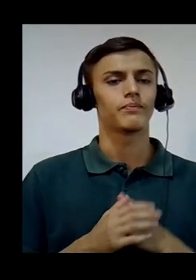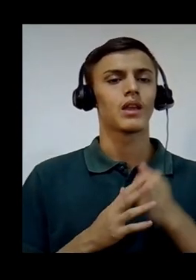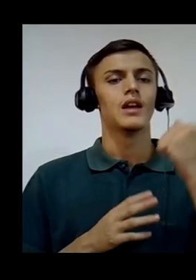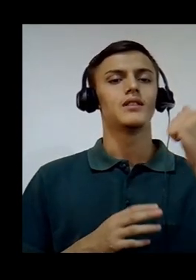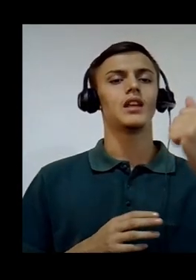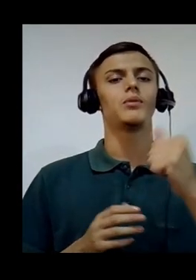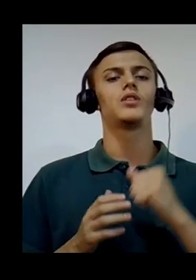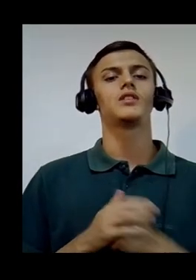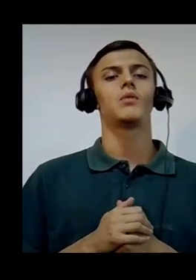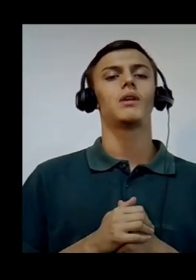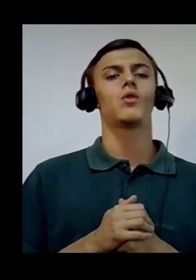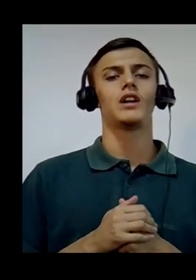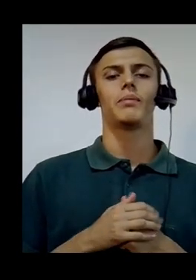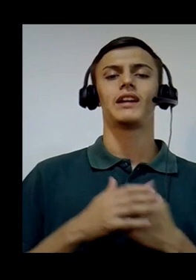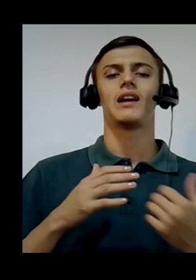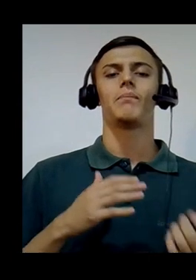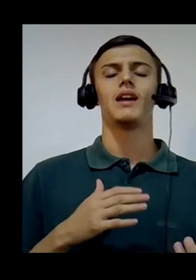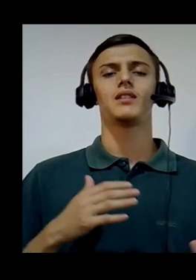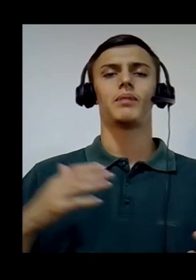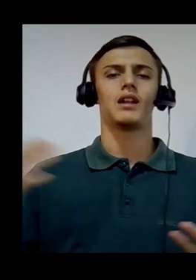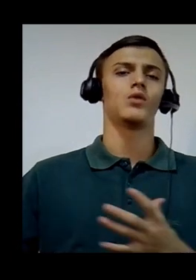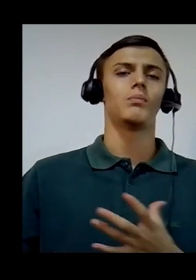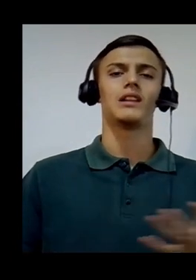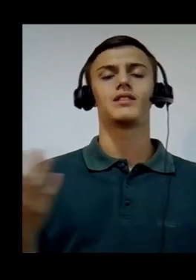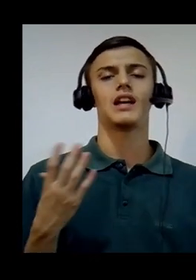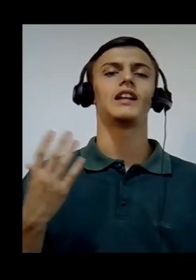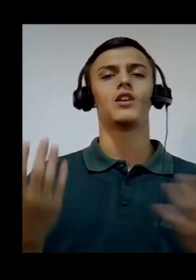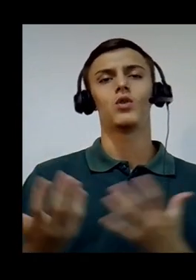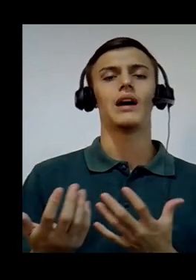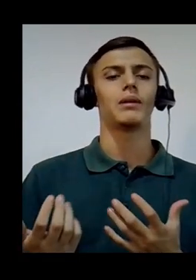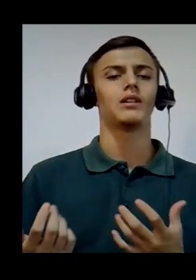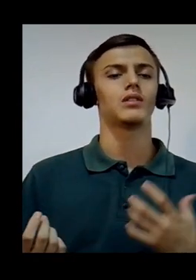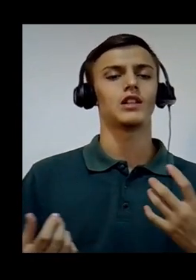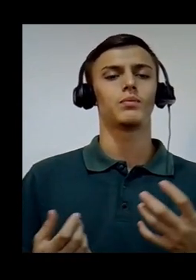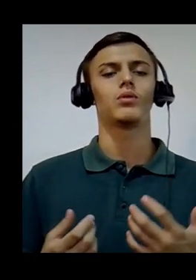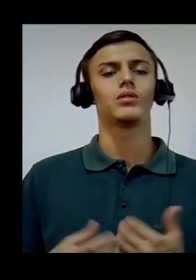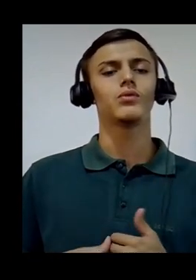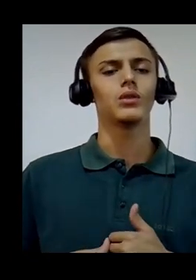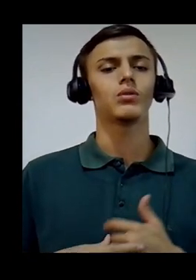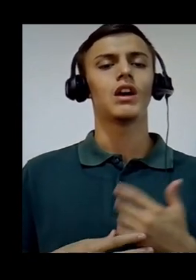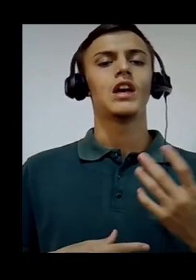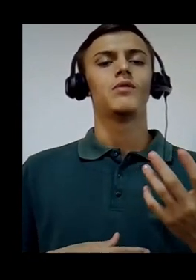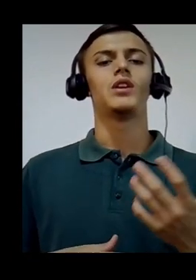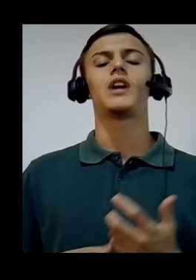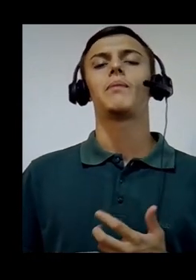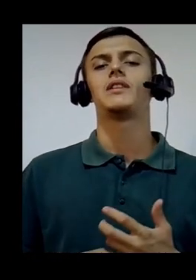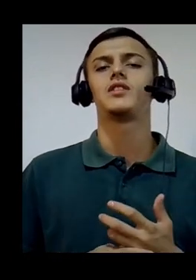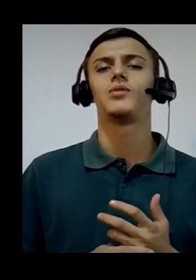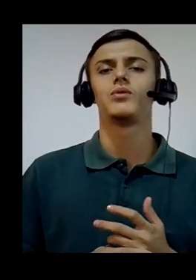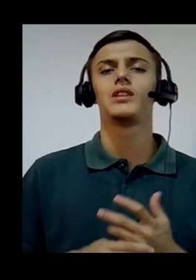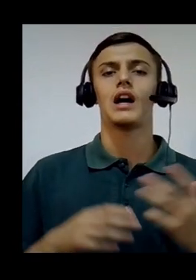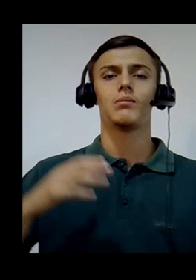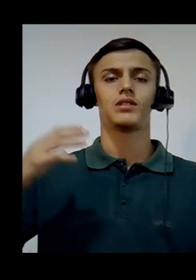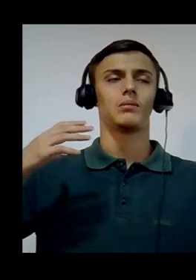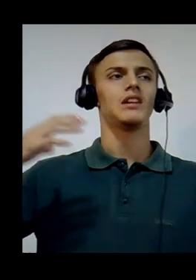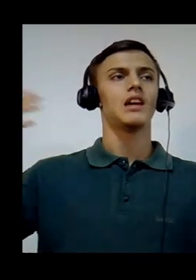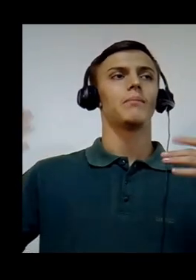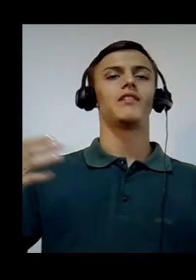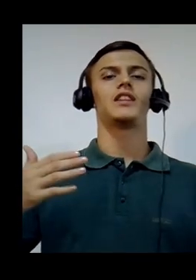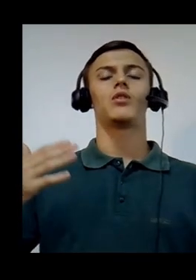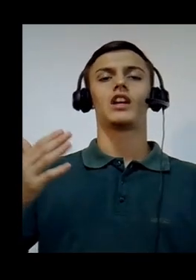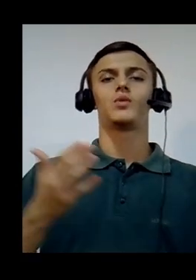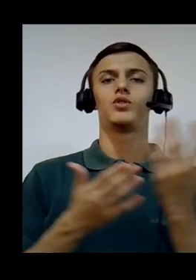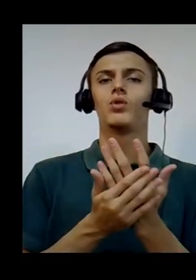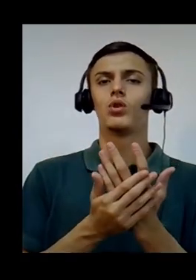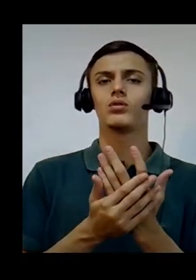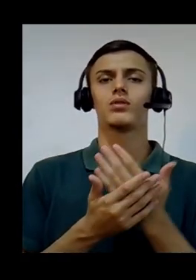do serviço. Sempre utilizar uma corda para guiar a peça, para ela não balançar e nem rodar para nenhum dos lados por conta do vento. Verificar a presença de fios e cabos também,